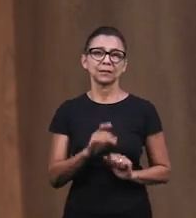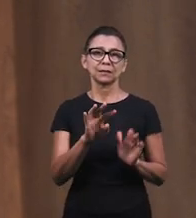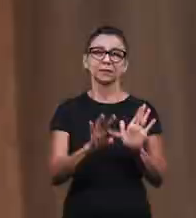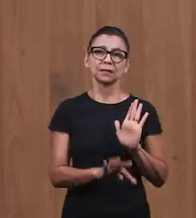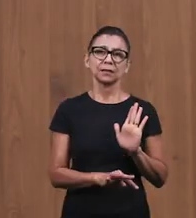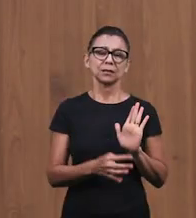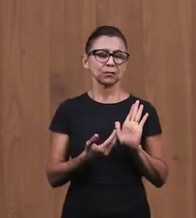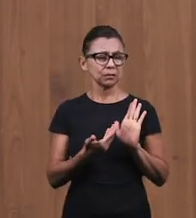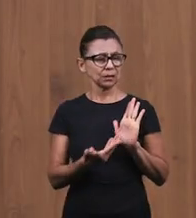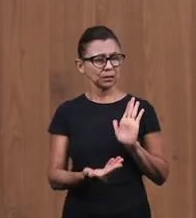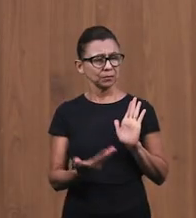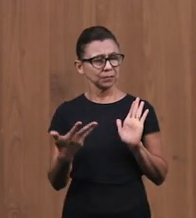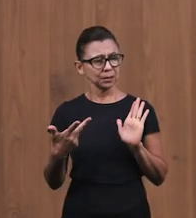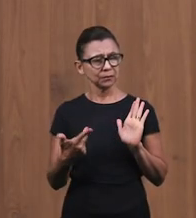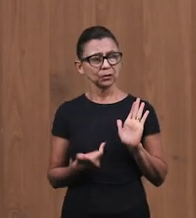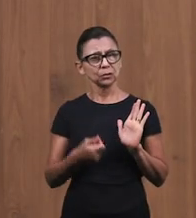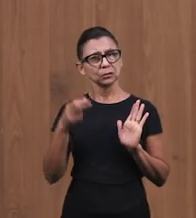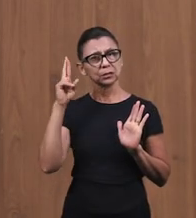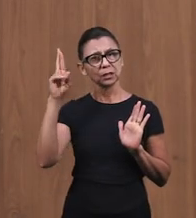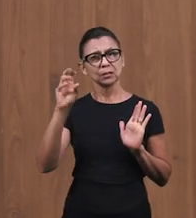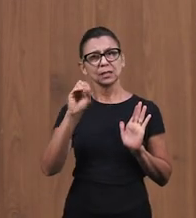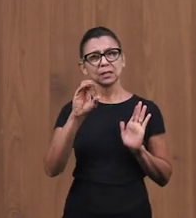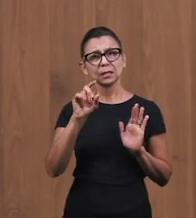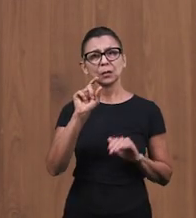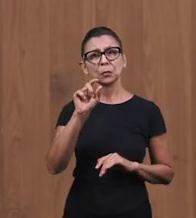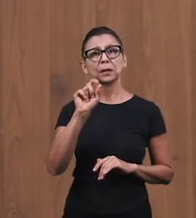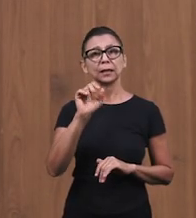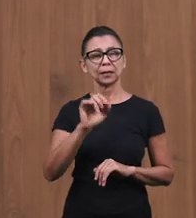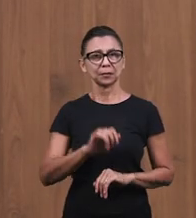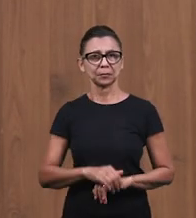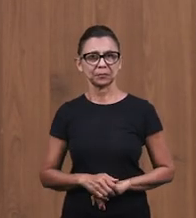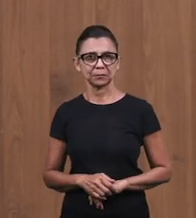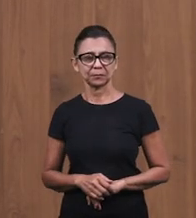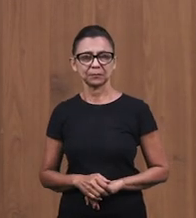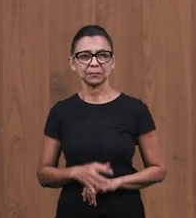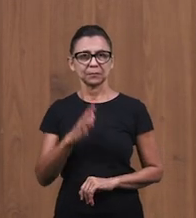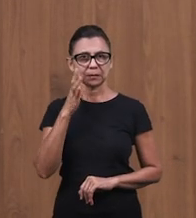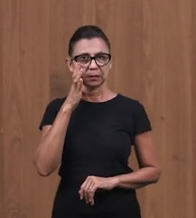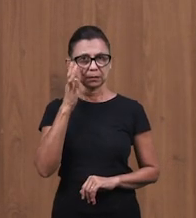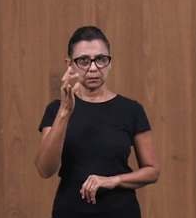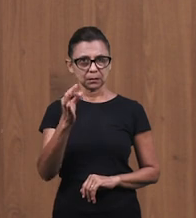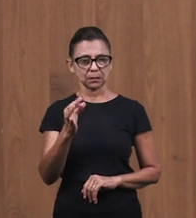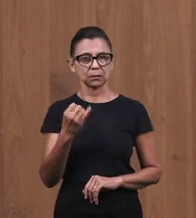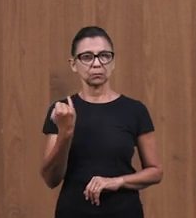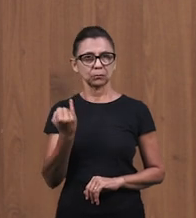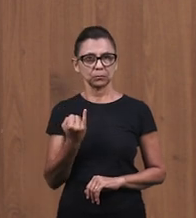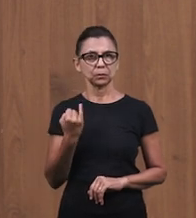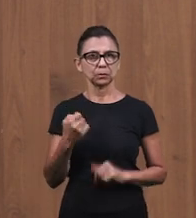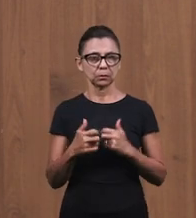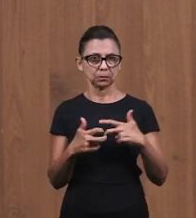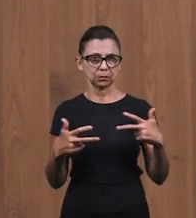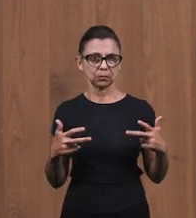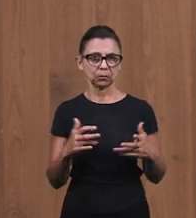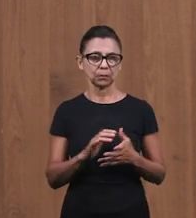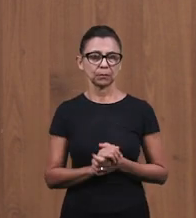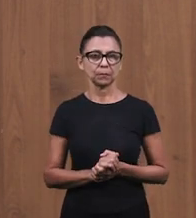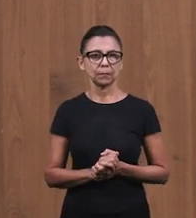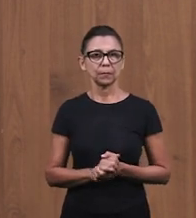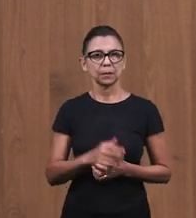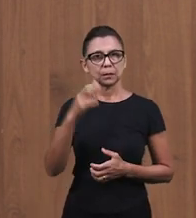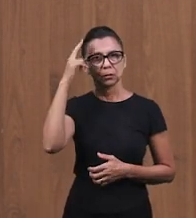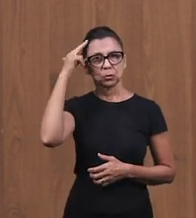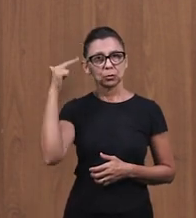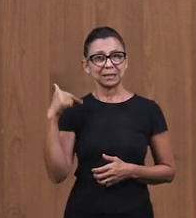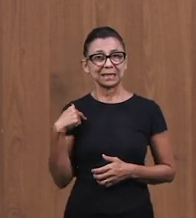essa passagem bíblica maravilhosa? Queridos, prestem atenção em uma coisa muito importante. José